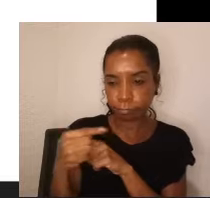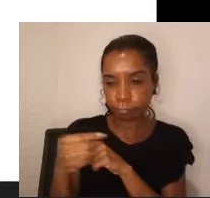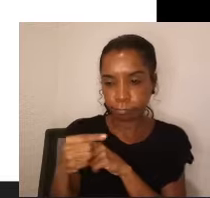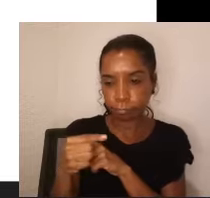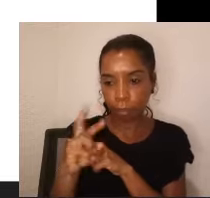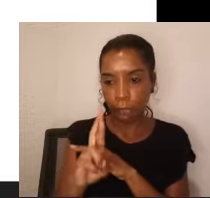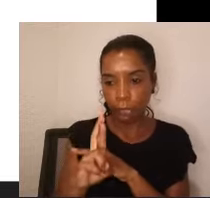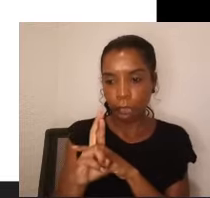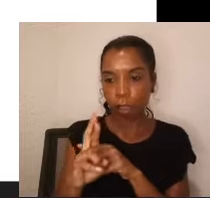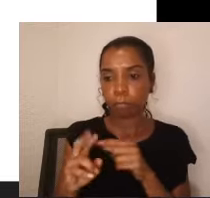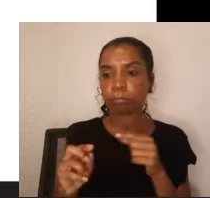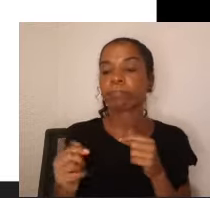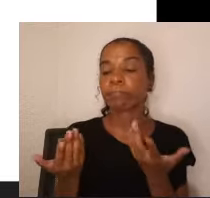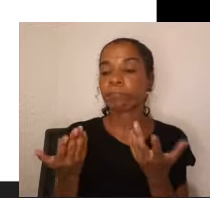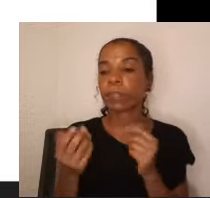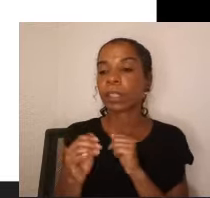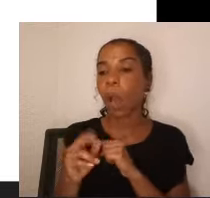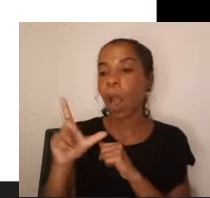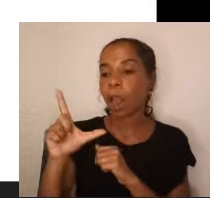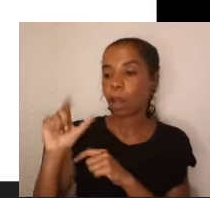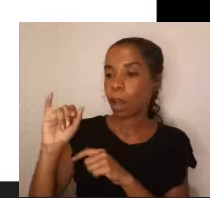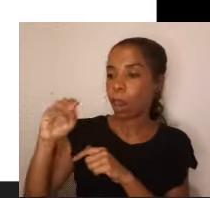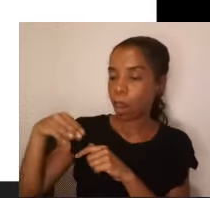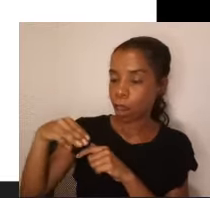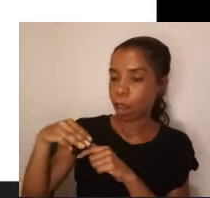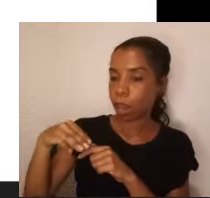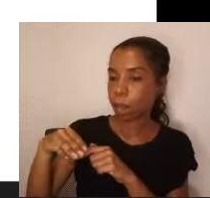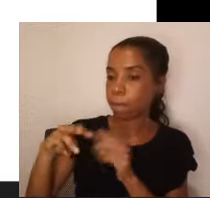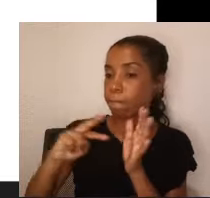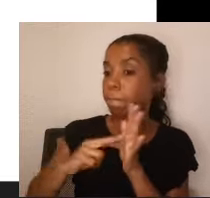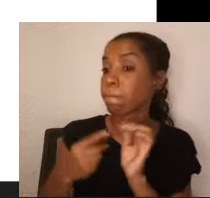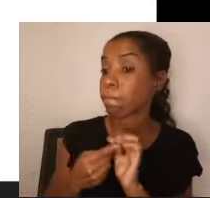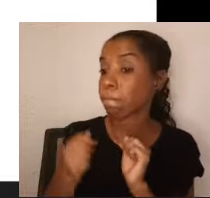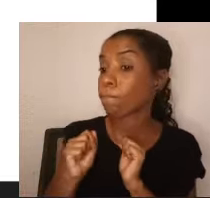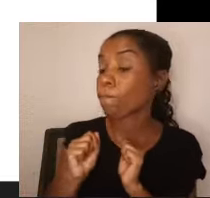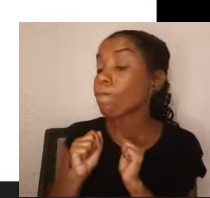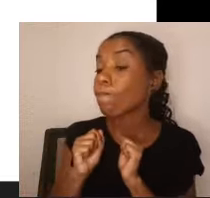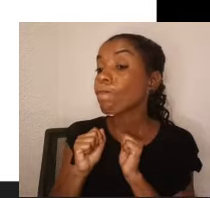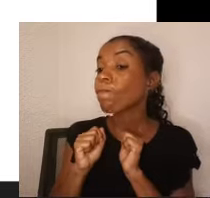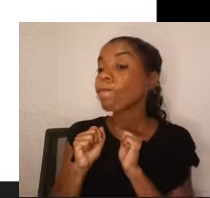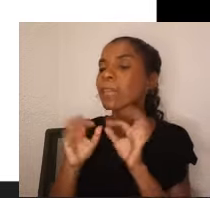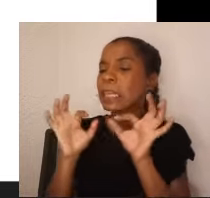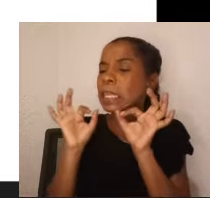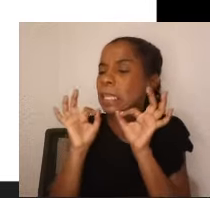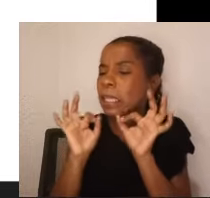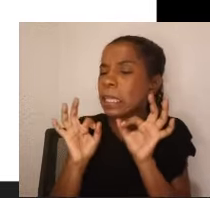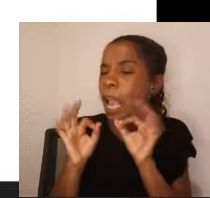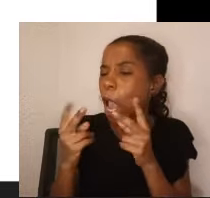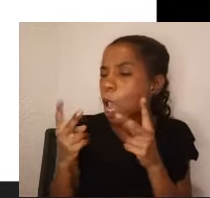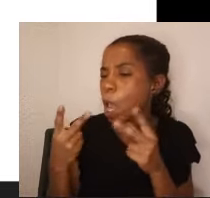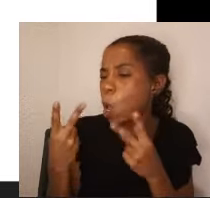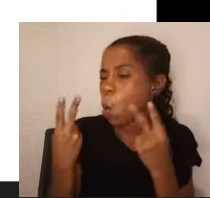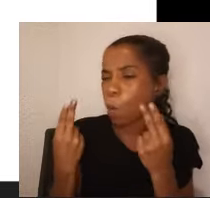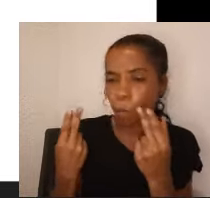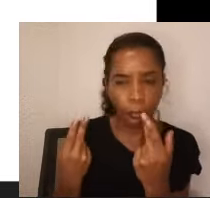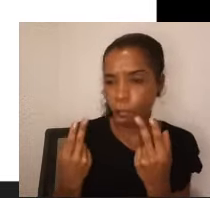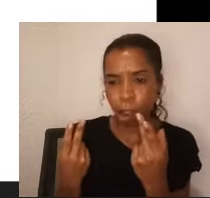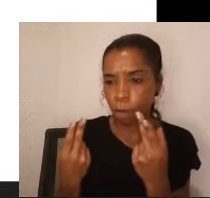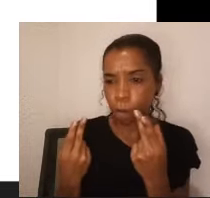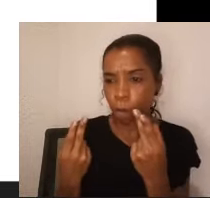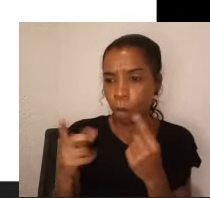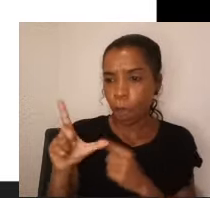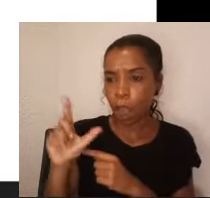então, esse limite aqui, ele vai ser exatamente igual ao limite